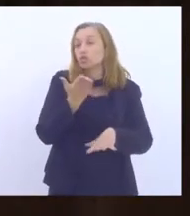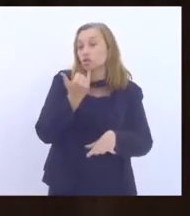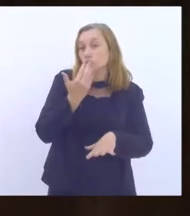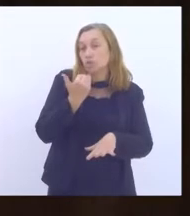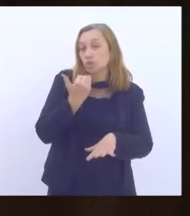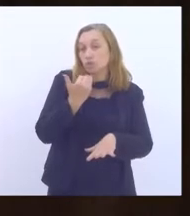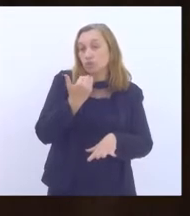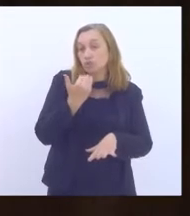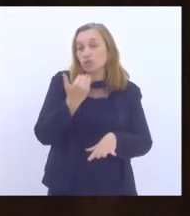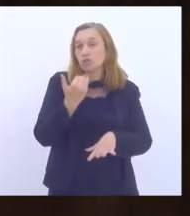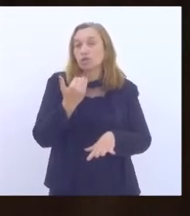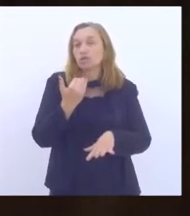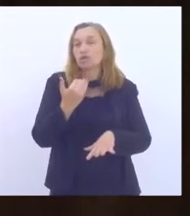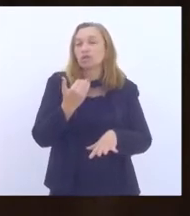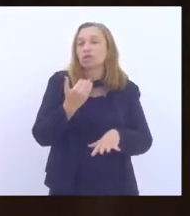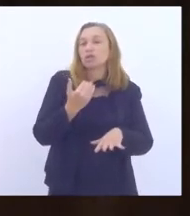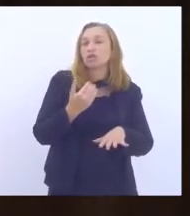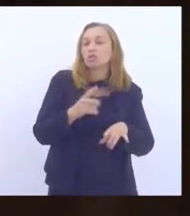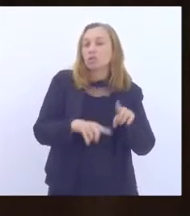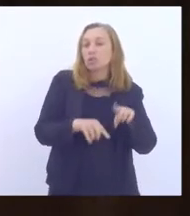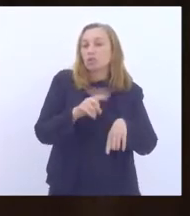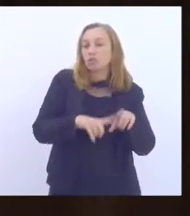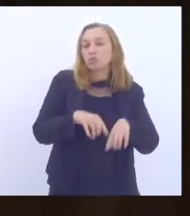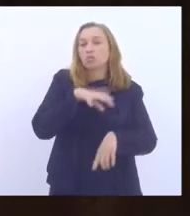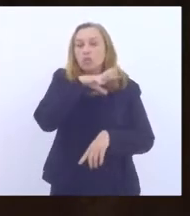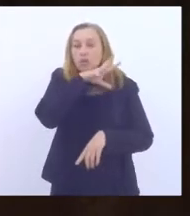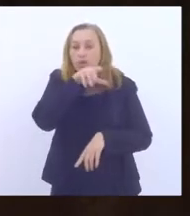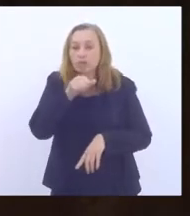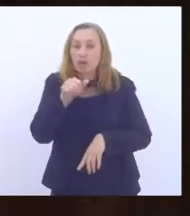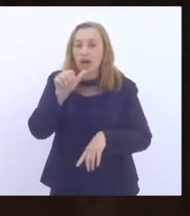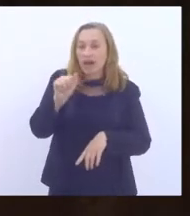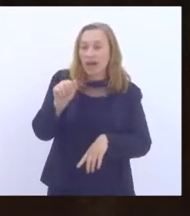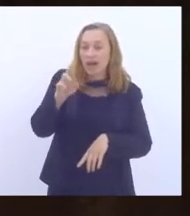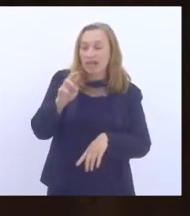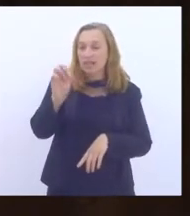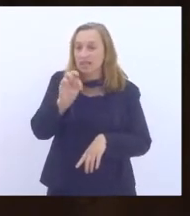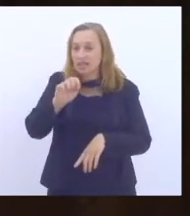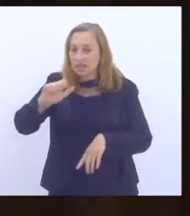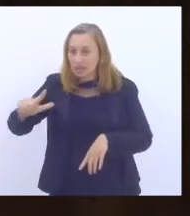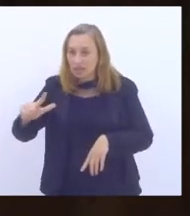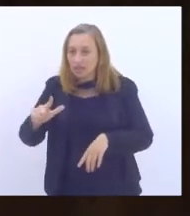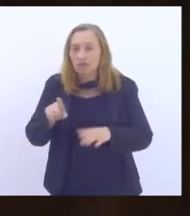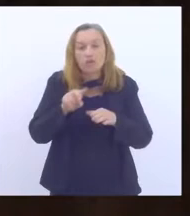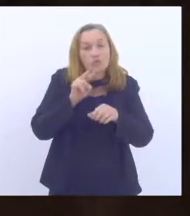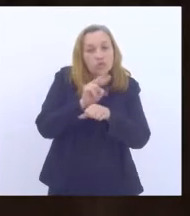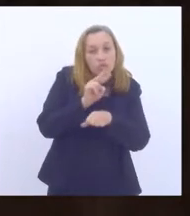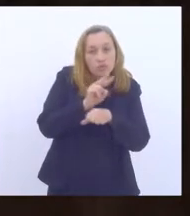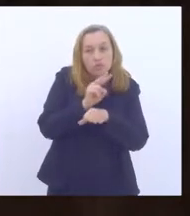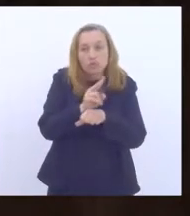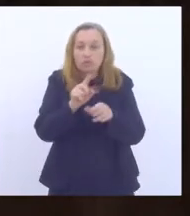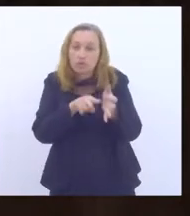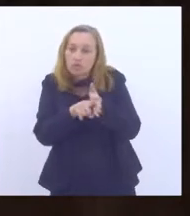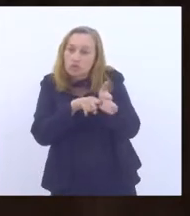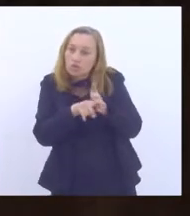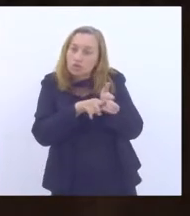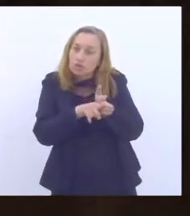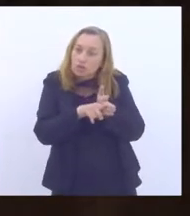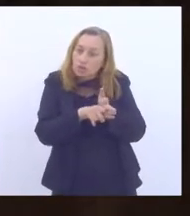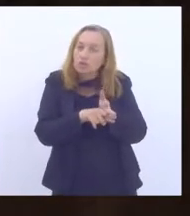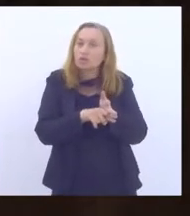de origem animal sobre a forma artesanal bem como sua inspeção e fiscalização surge